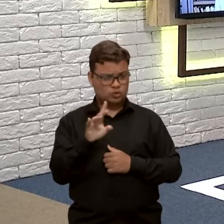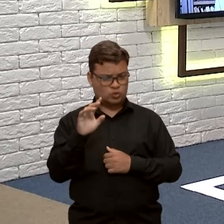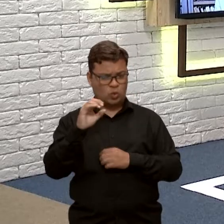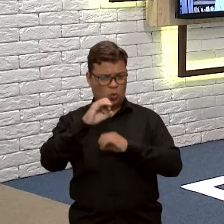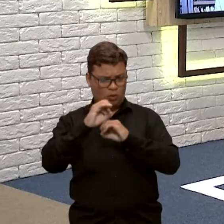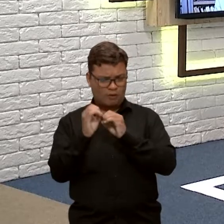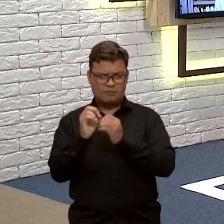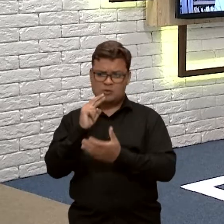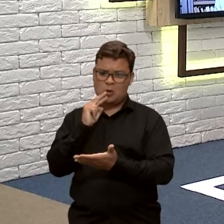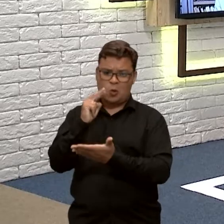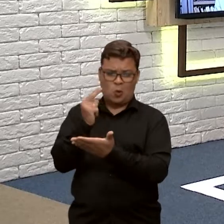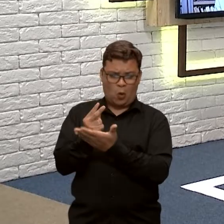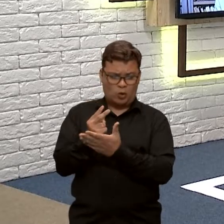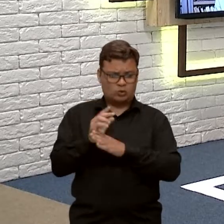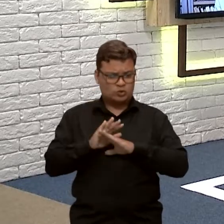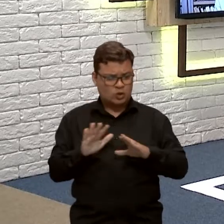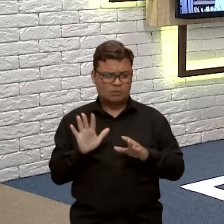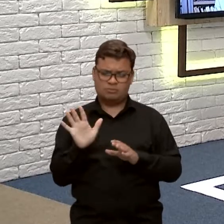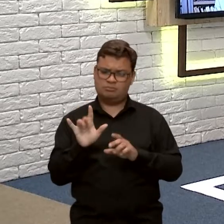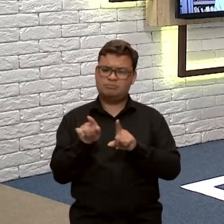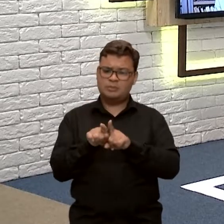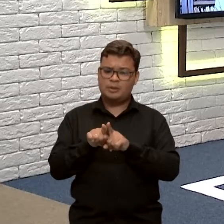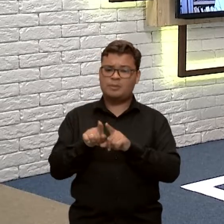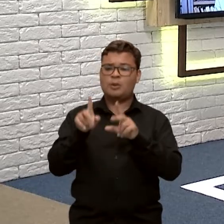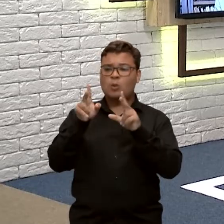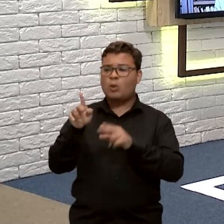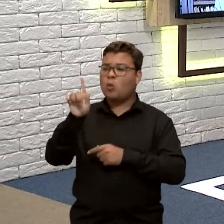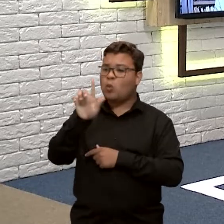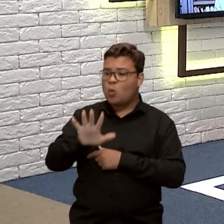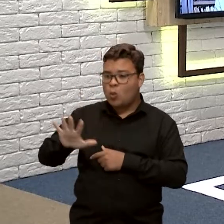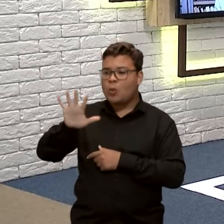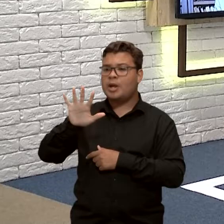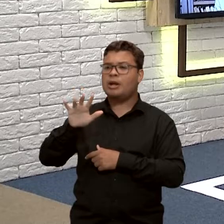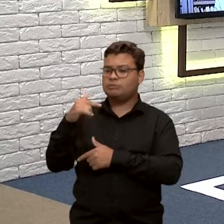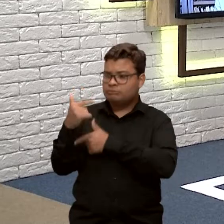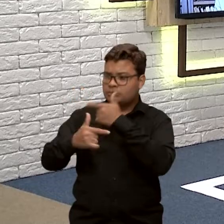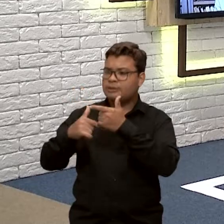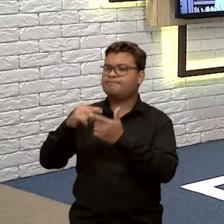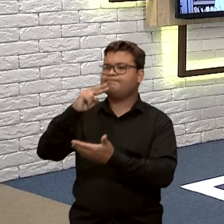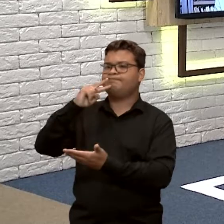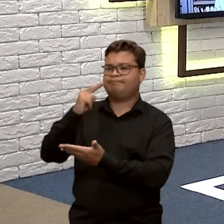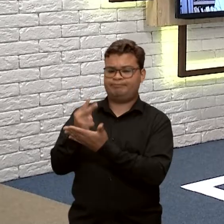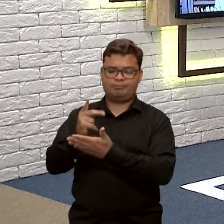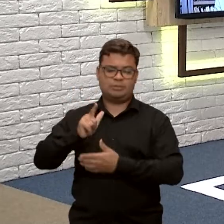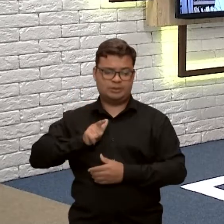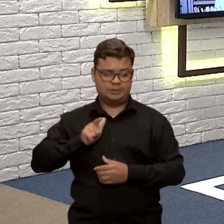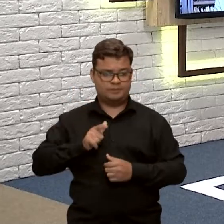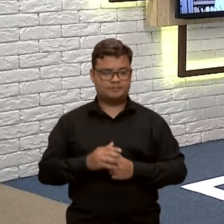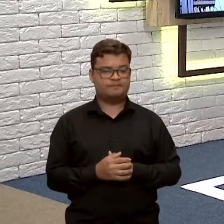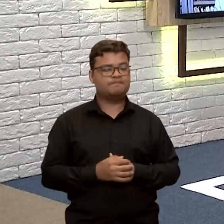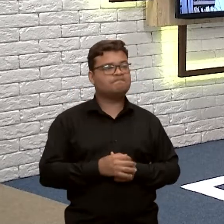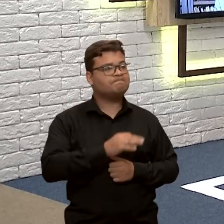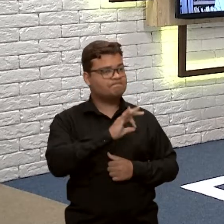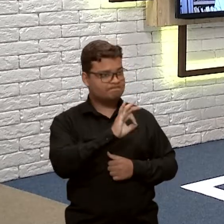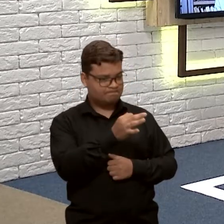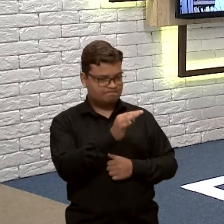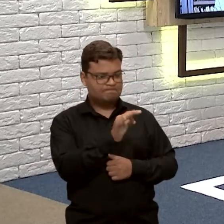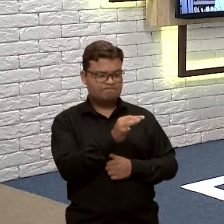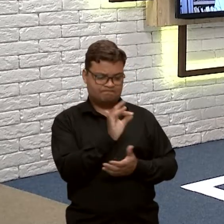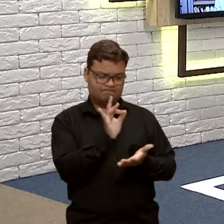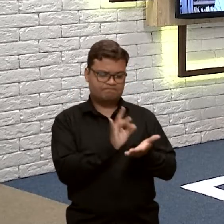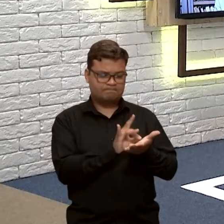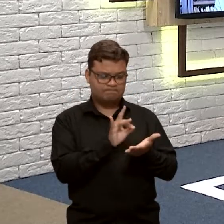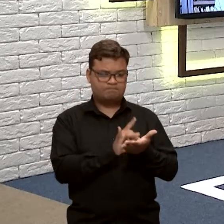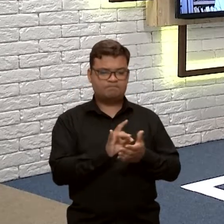também aqui da nossa região, né? Exato, Camila. Bom,